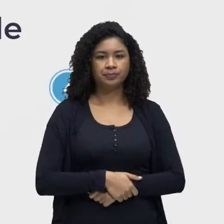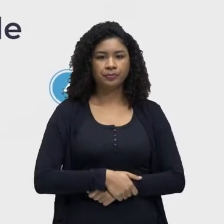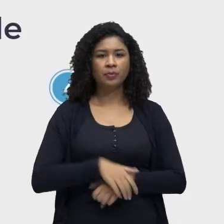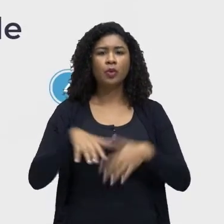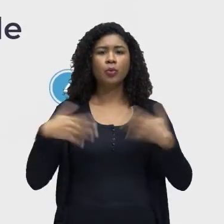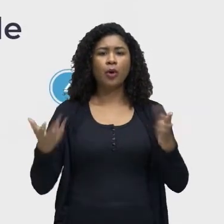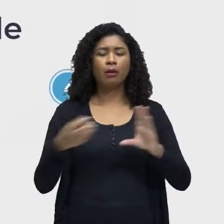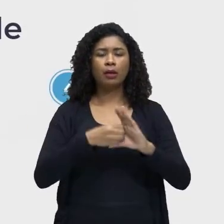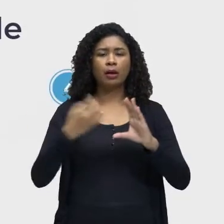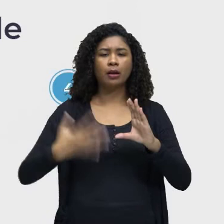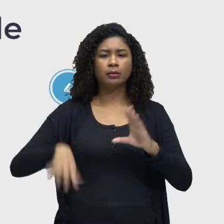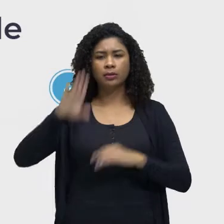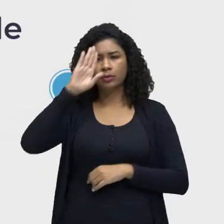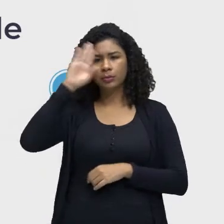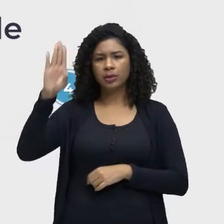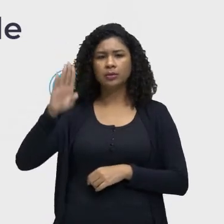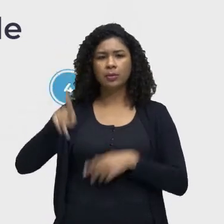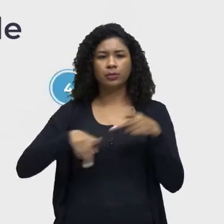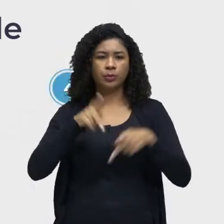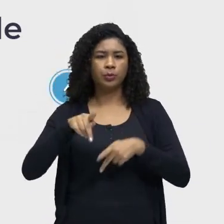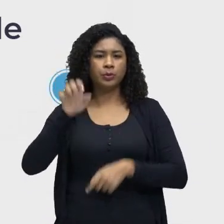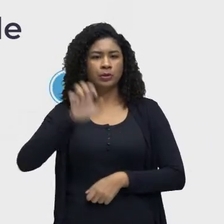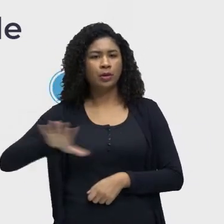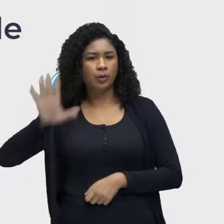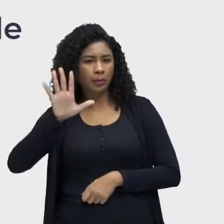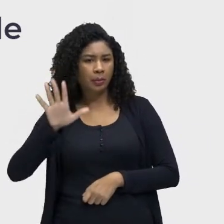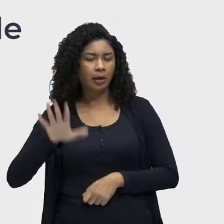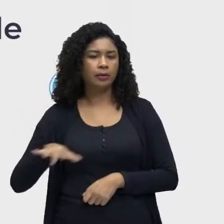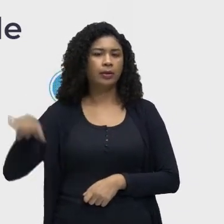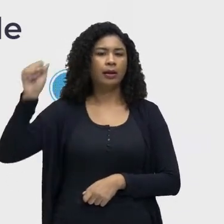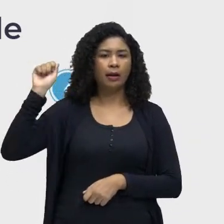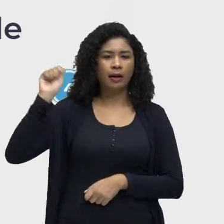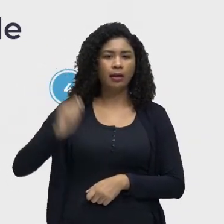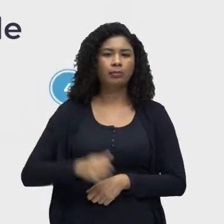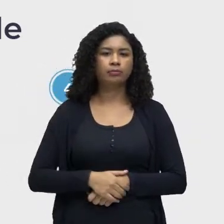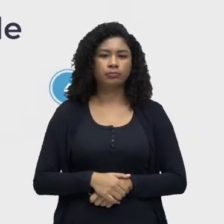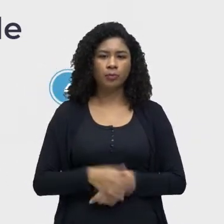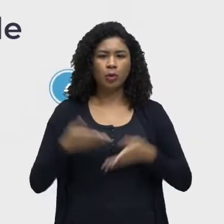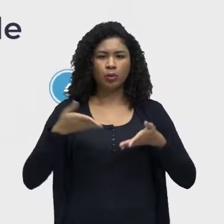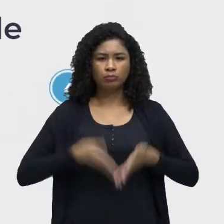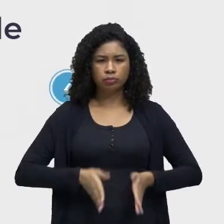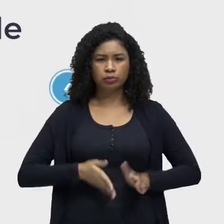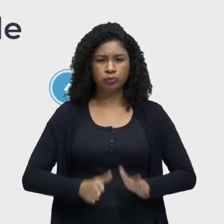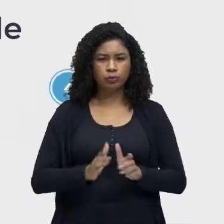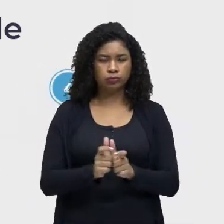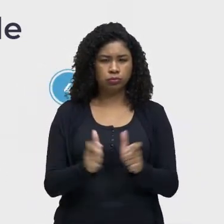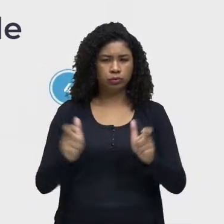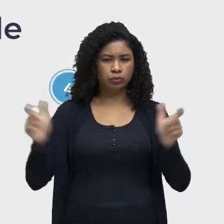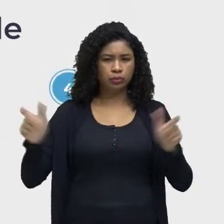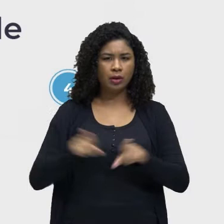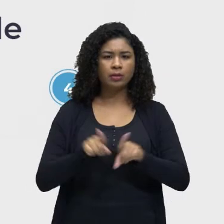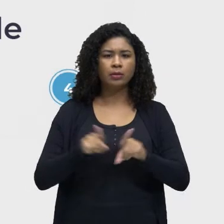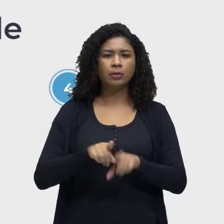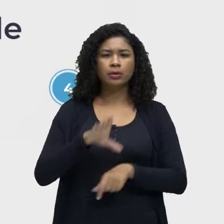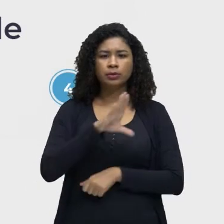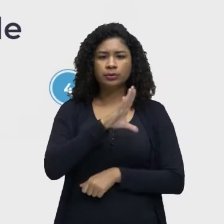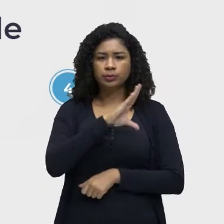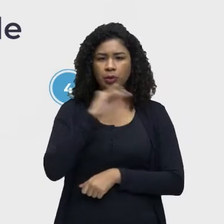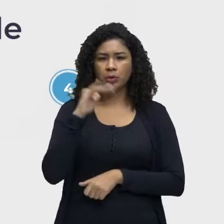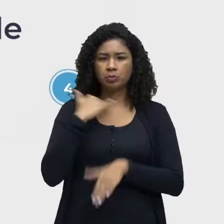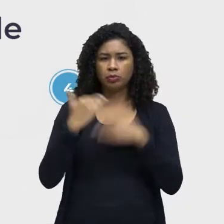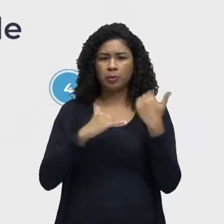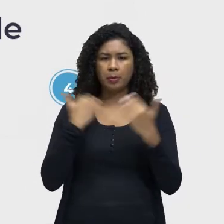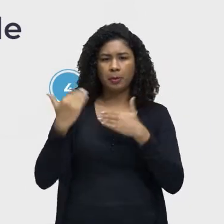características gerais da população europeia? Foi a letra A, alta natalidade e alta taxa de mortalidade infantil? Letra B,